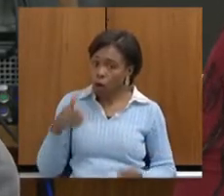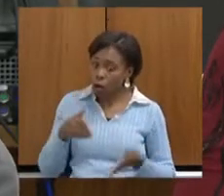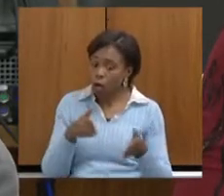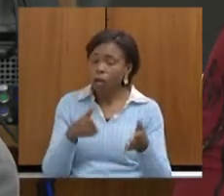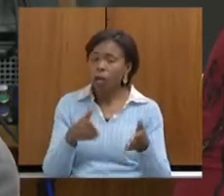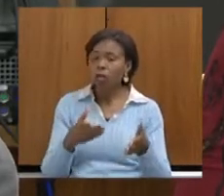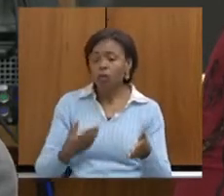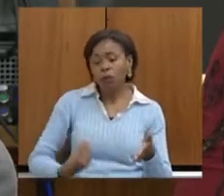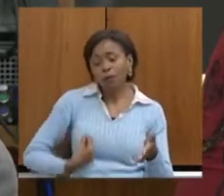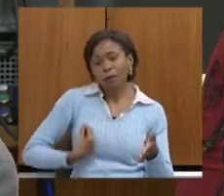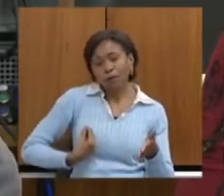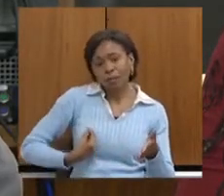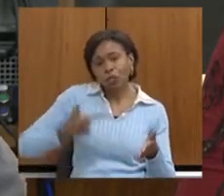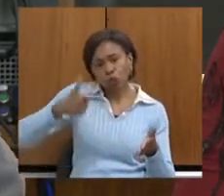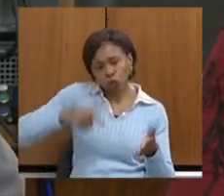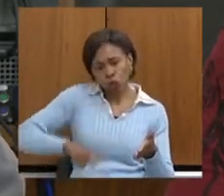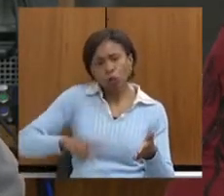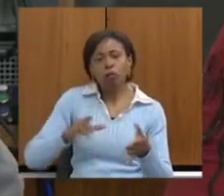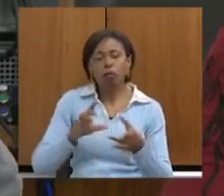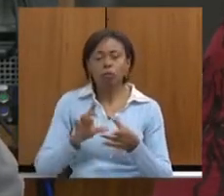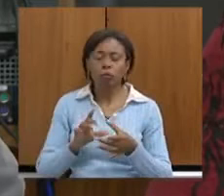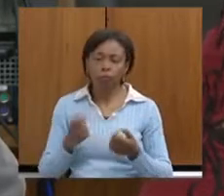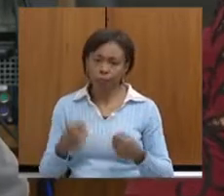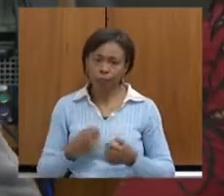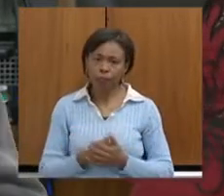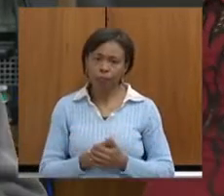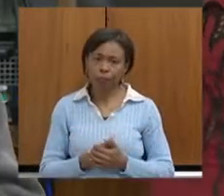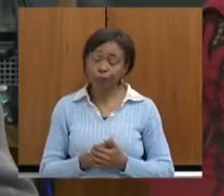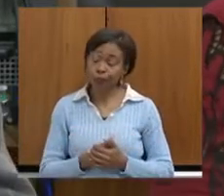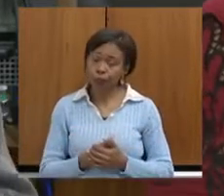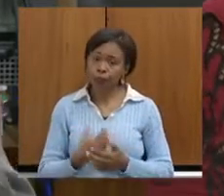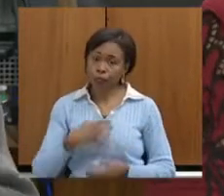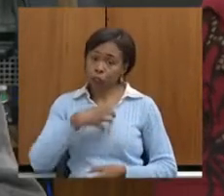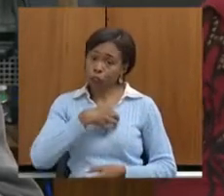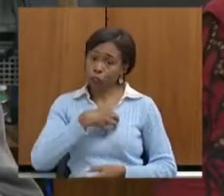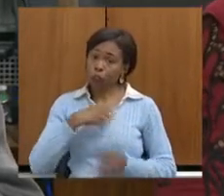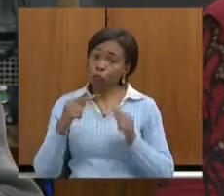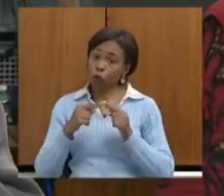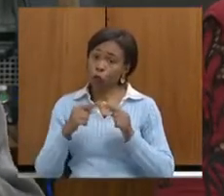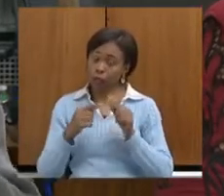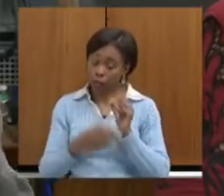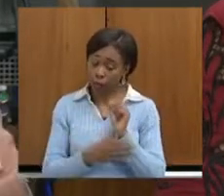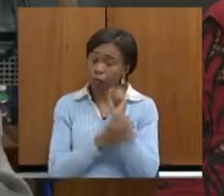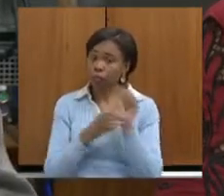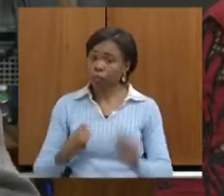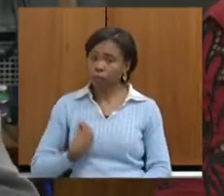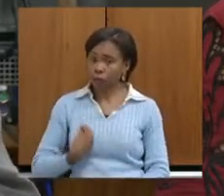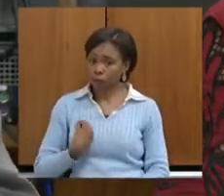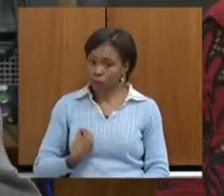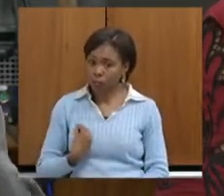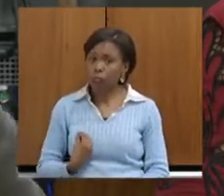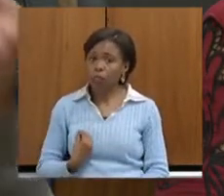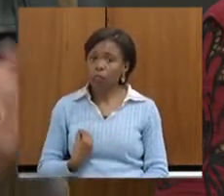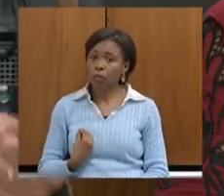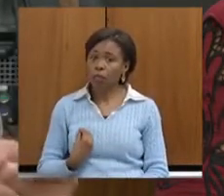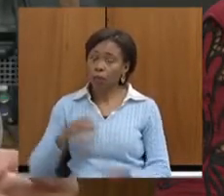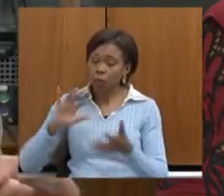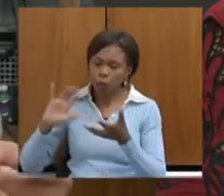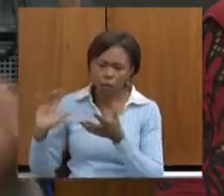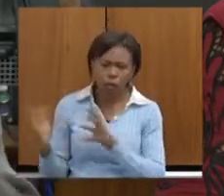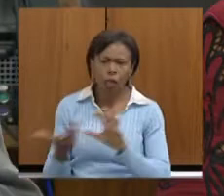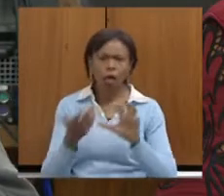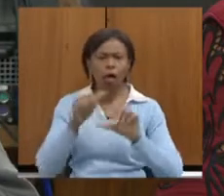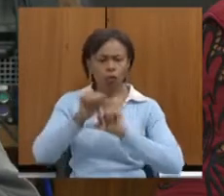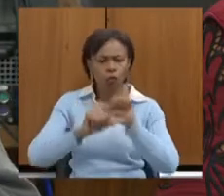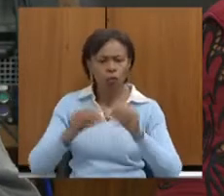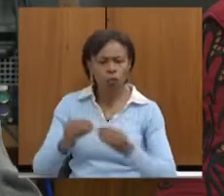mas isso tem que ser assistam se tem poder para fazer o Rio Doce ficar vindo de novo né então na na garantindo o